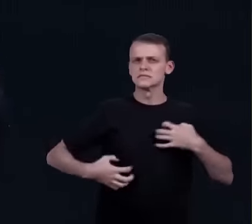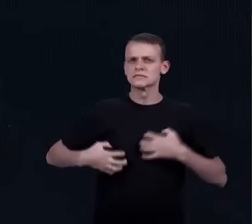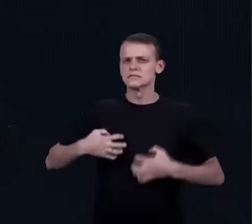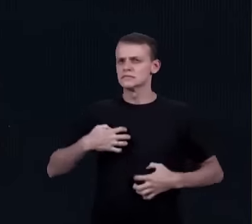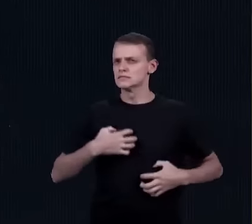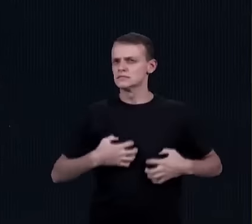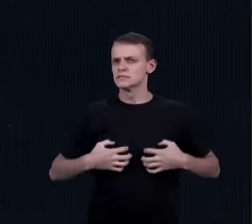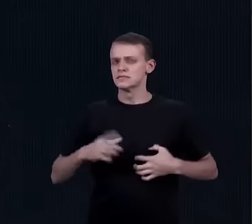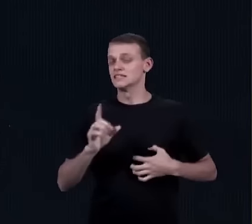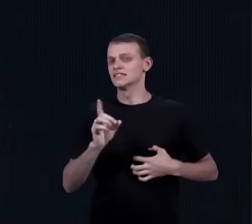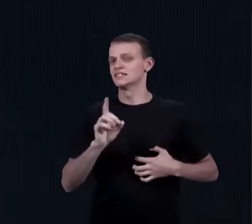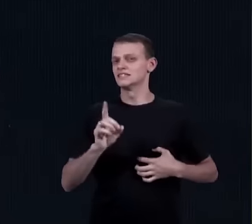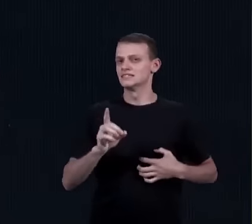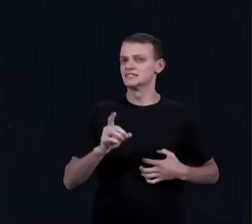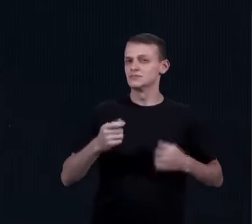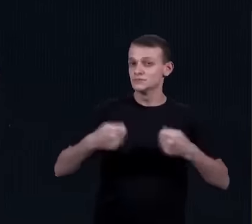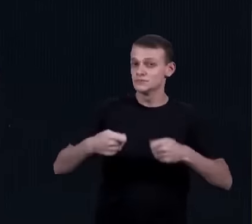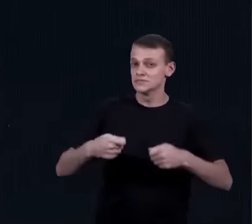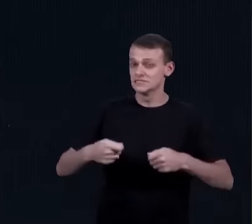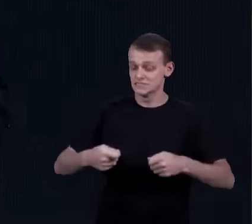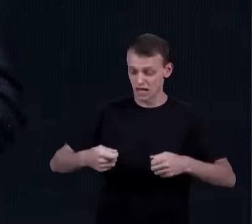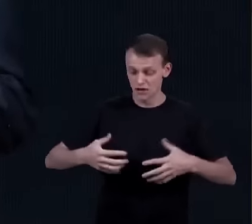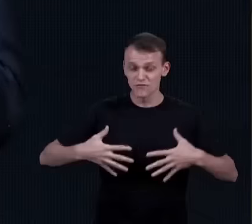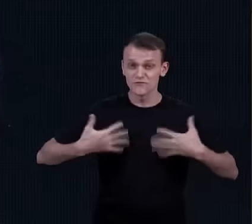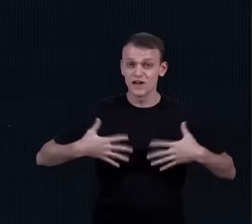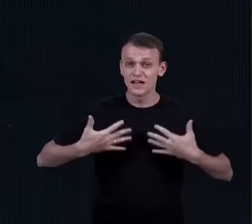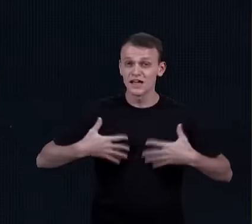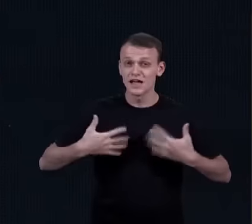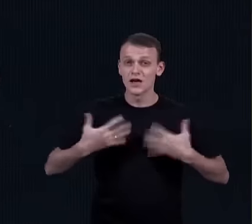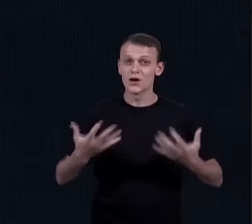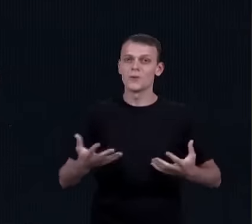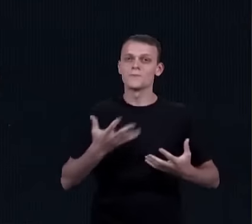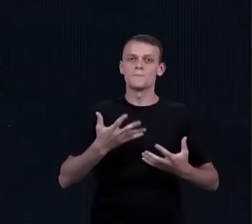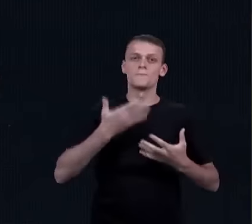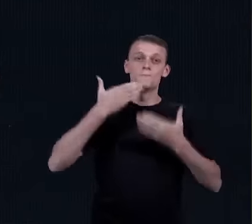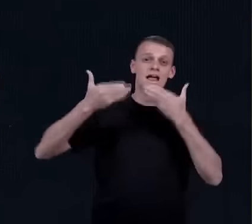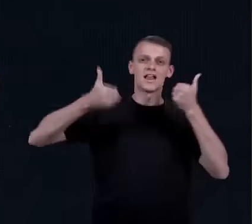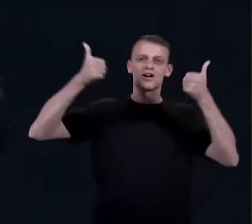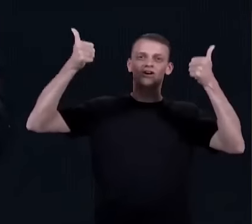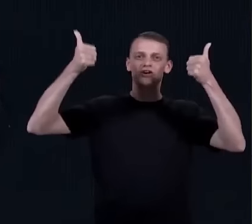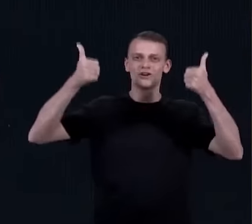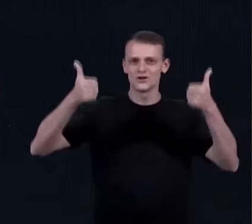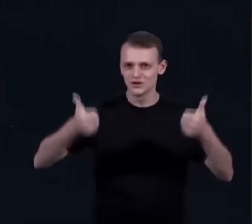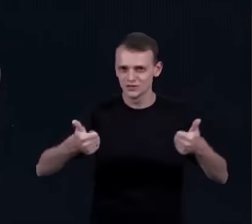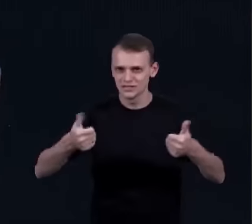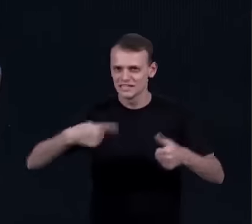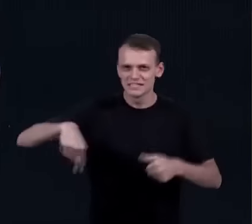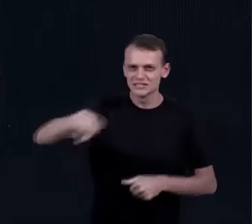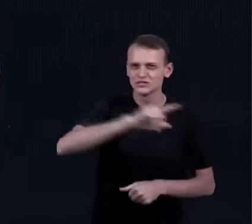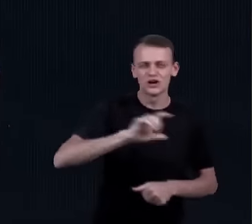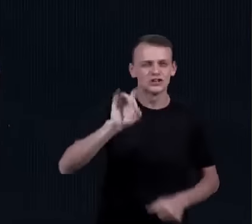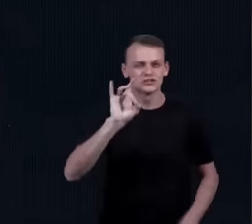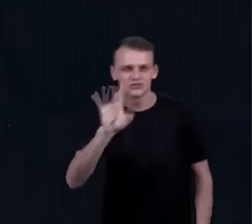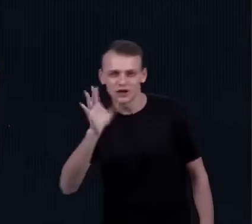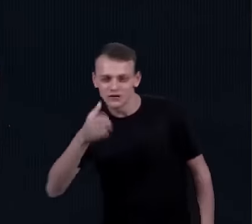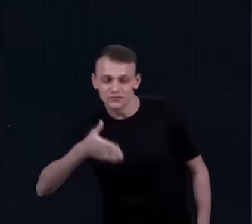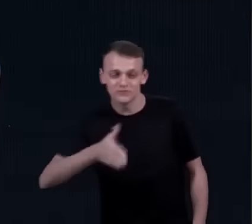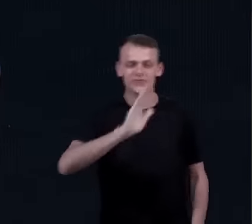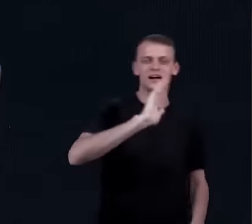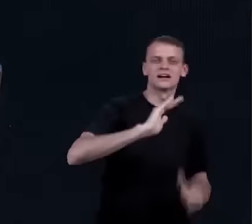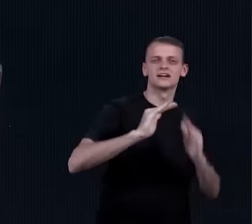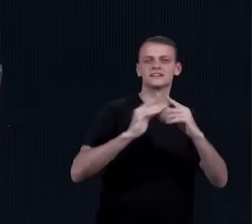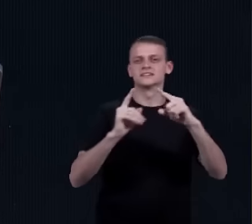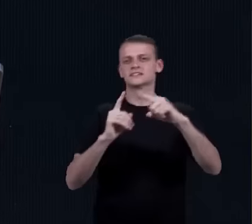Não seja a melhor festa que acontece no Titanic. Nós não podemos somente ir para a